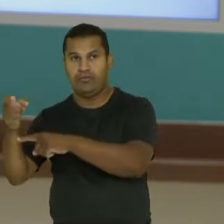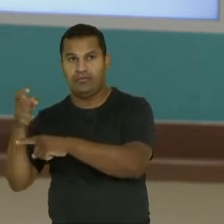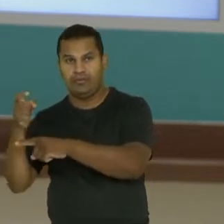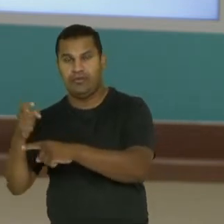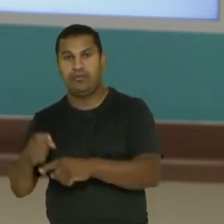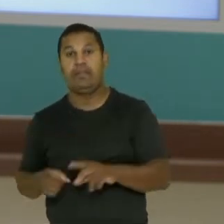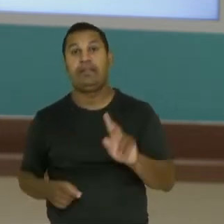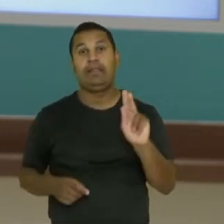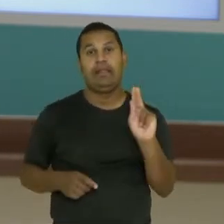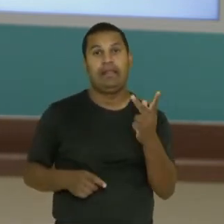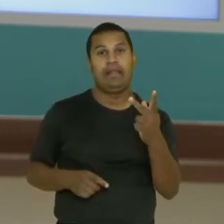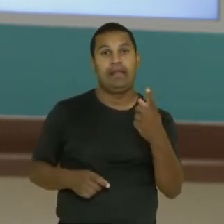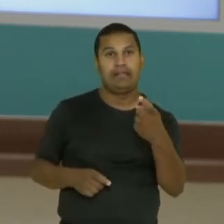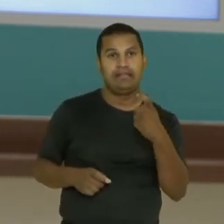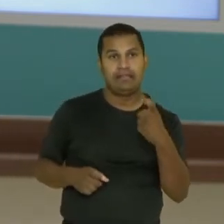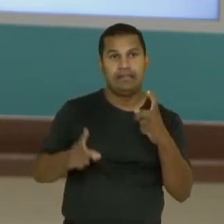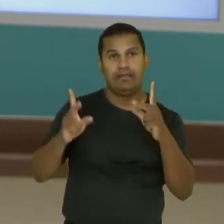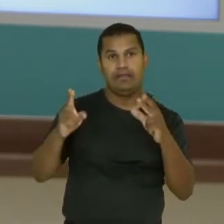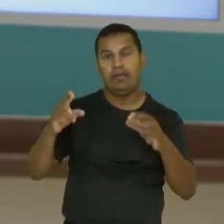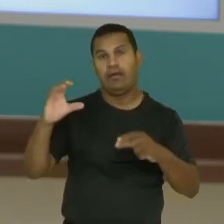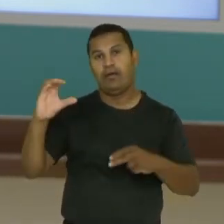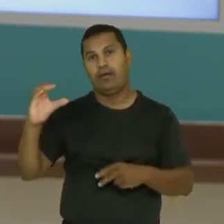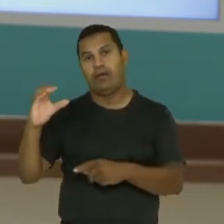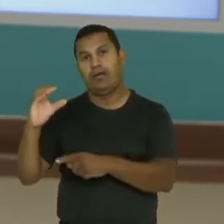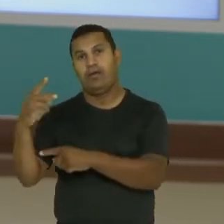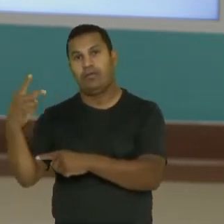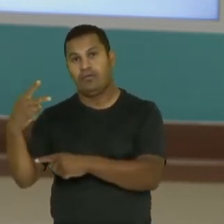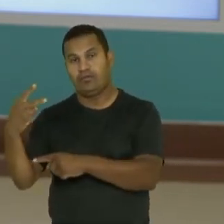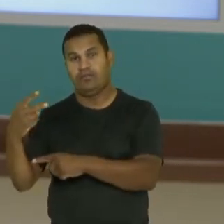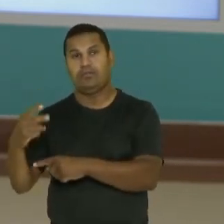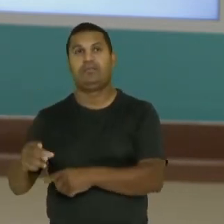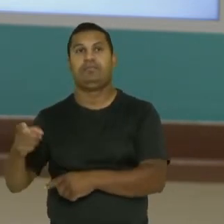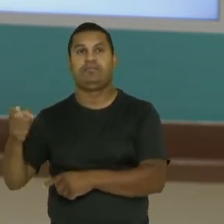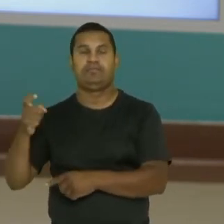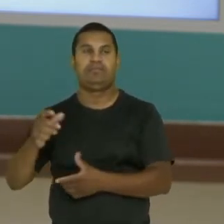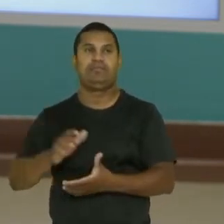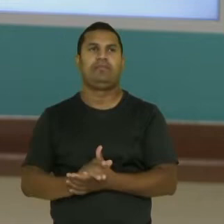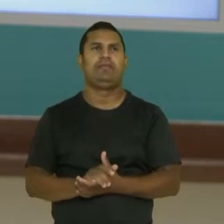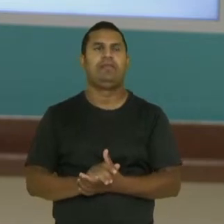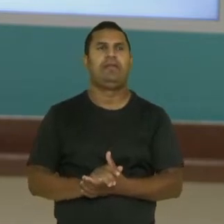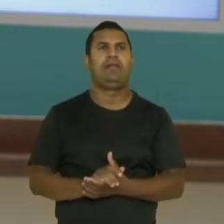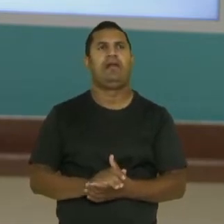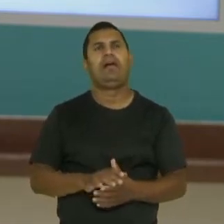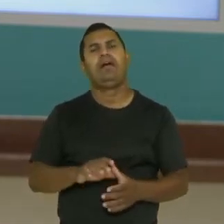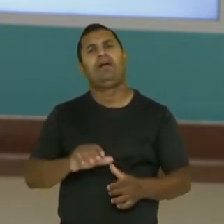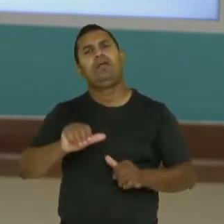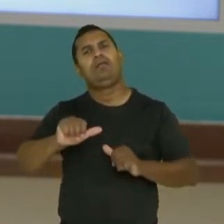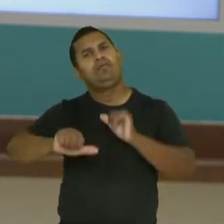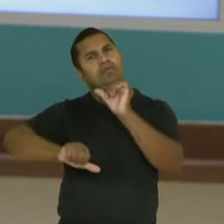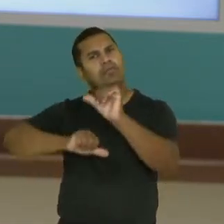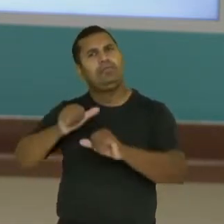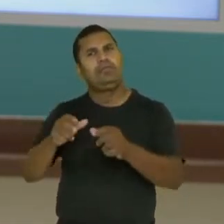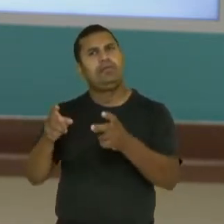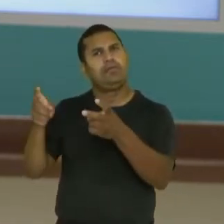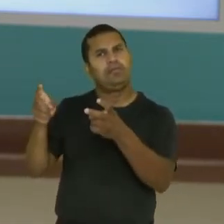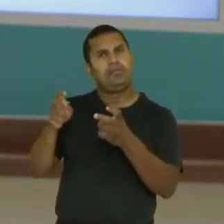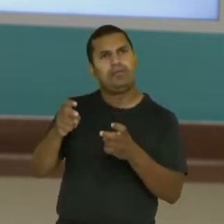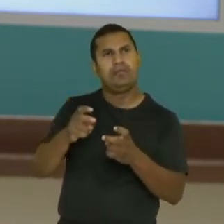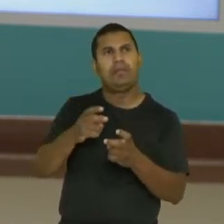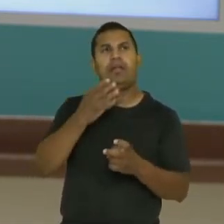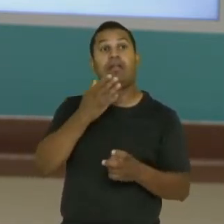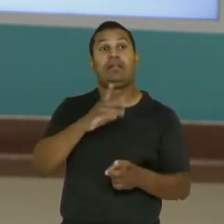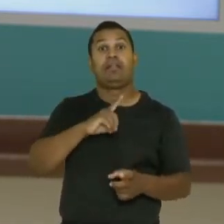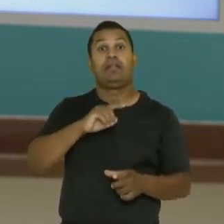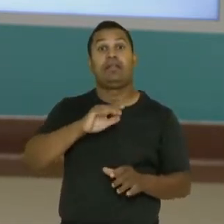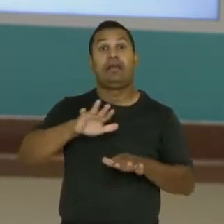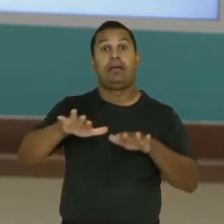consegue visualizar como que ela se comporta dentro do gráfico. Então, quando eu faço uma variação de b,